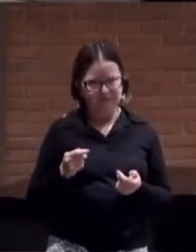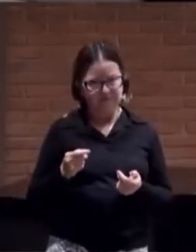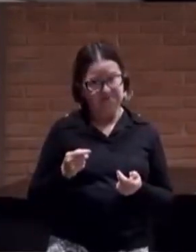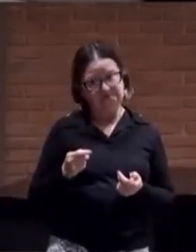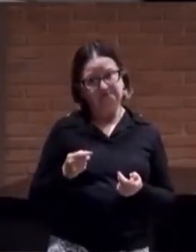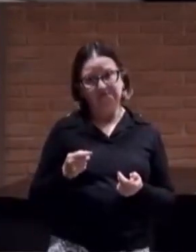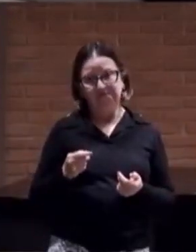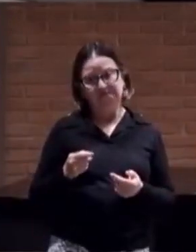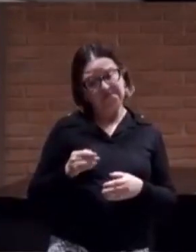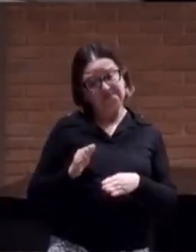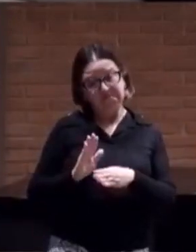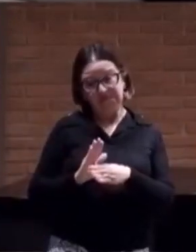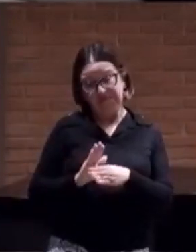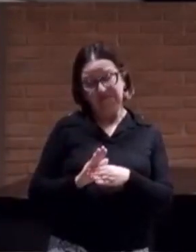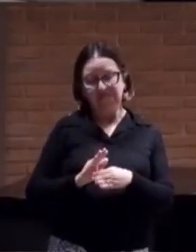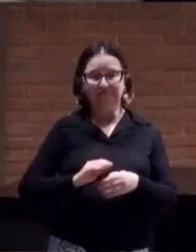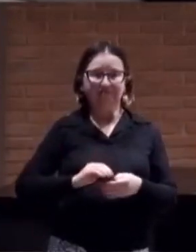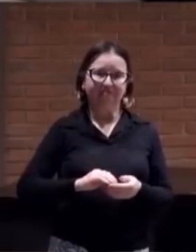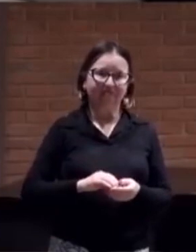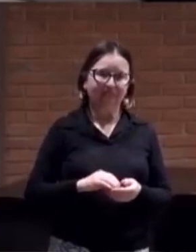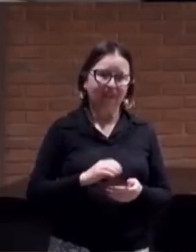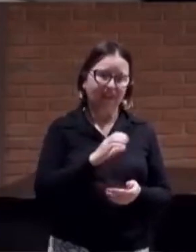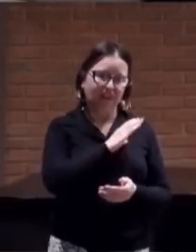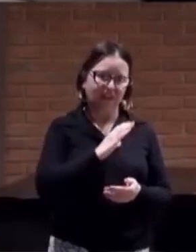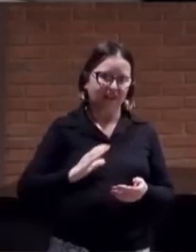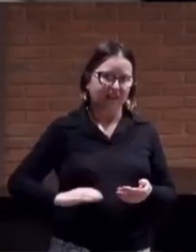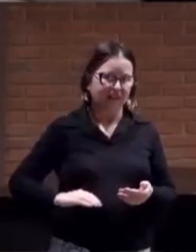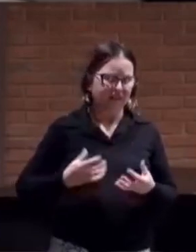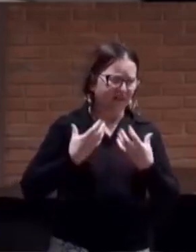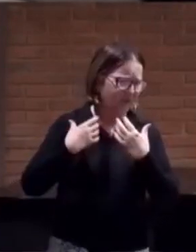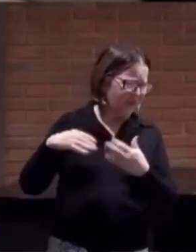condescendente com Cristo. Ele nem queria que